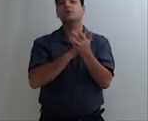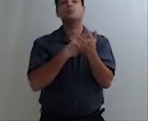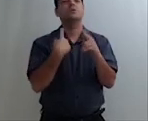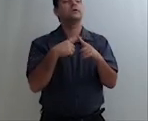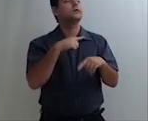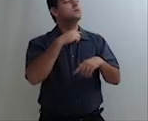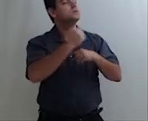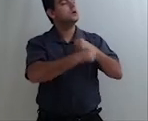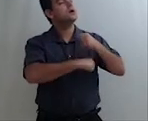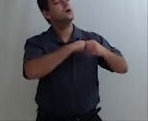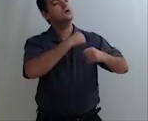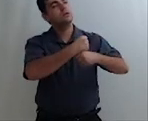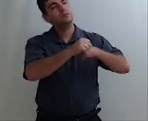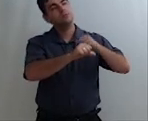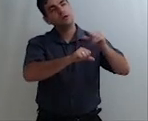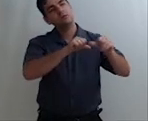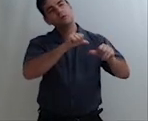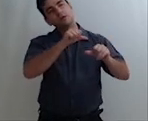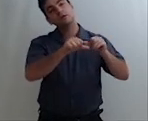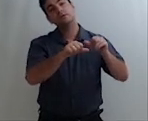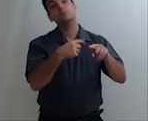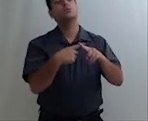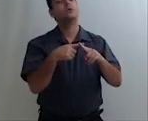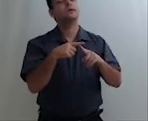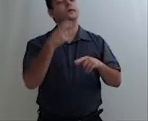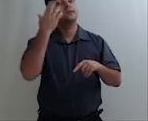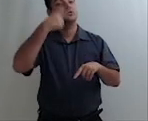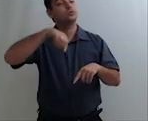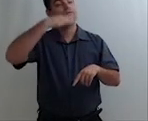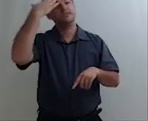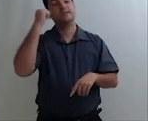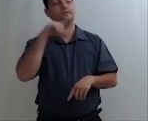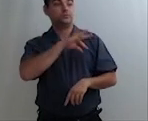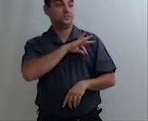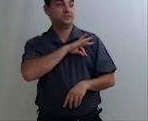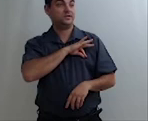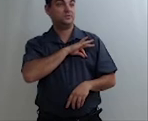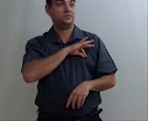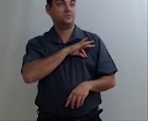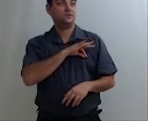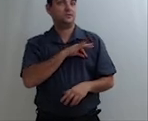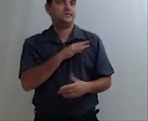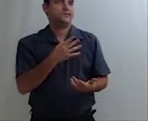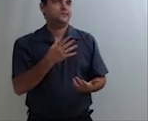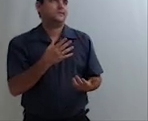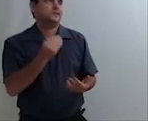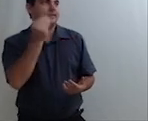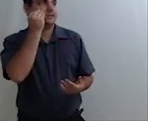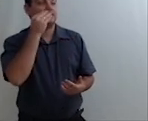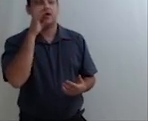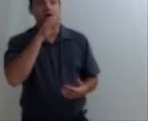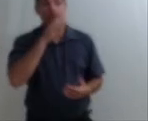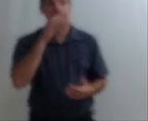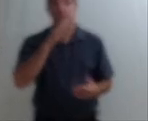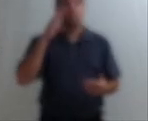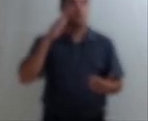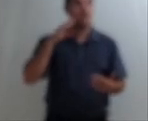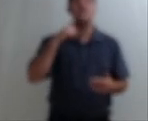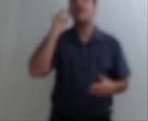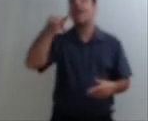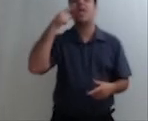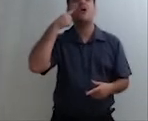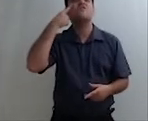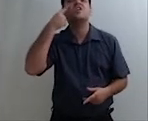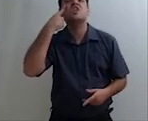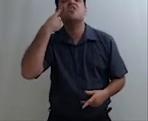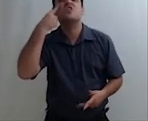e particularmente as autoridades policiais na no afã de de concluir mais um caso de trazer um culpado à frente da